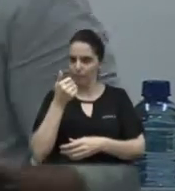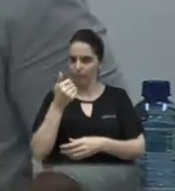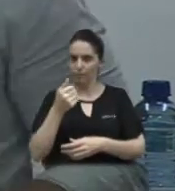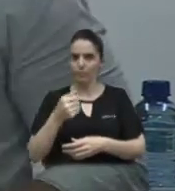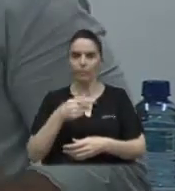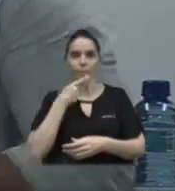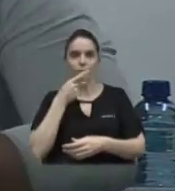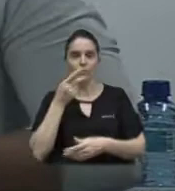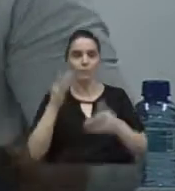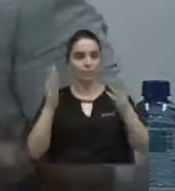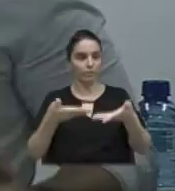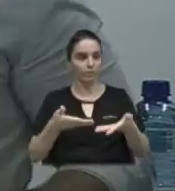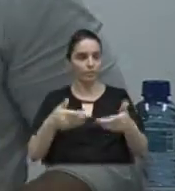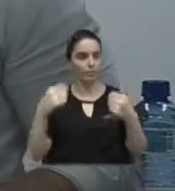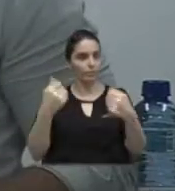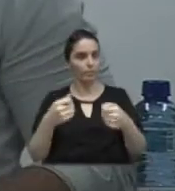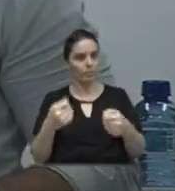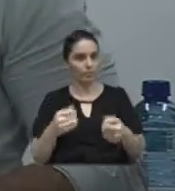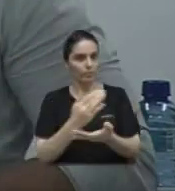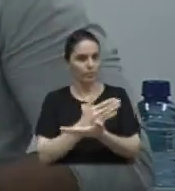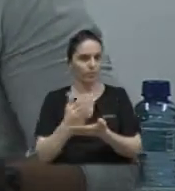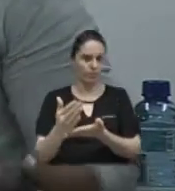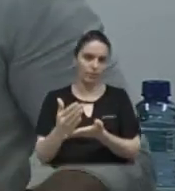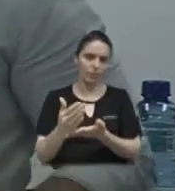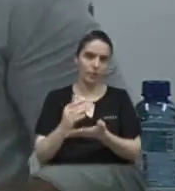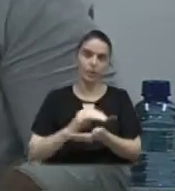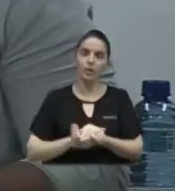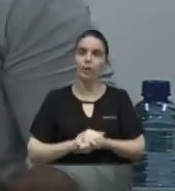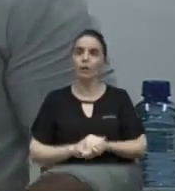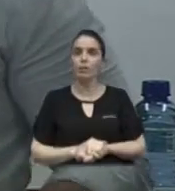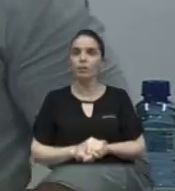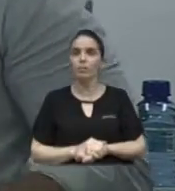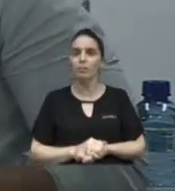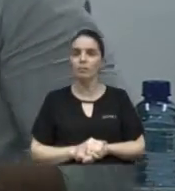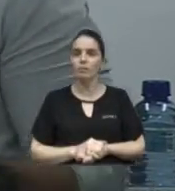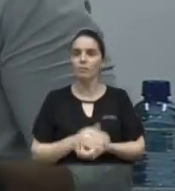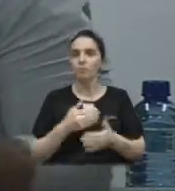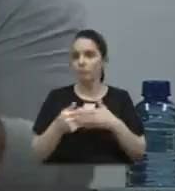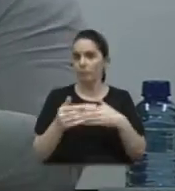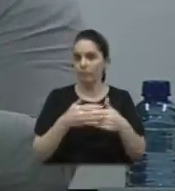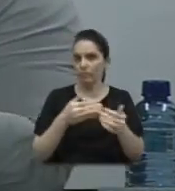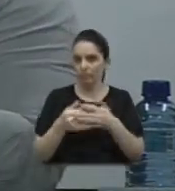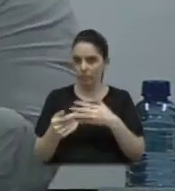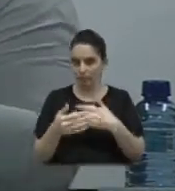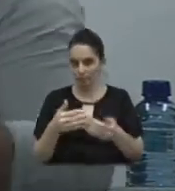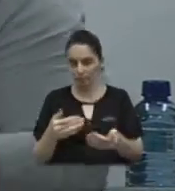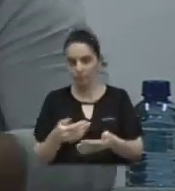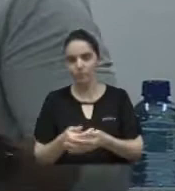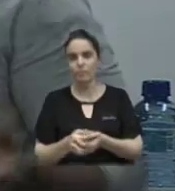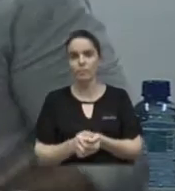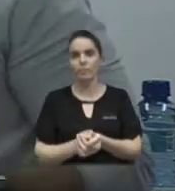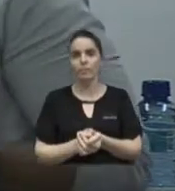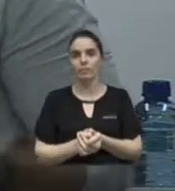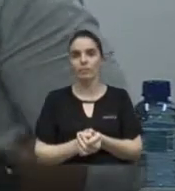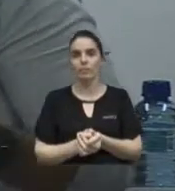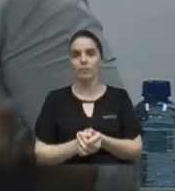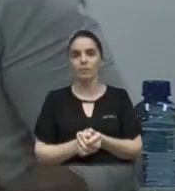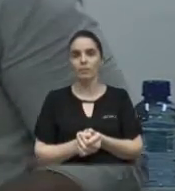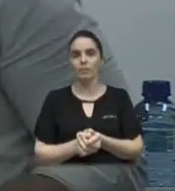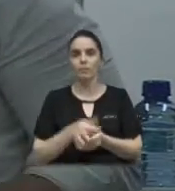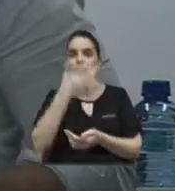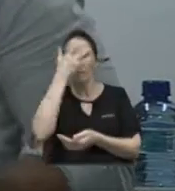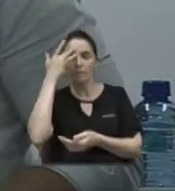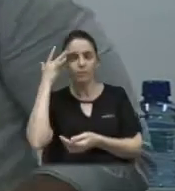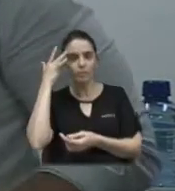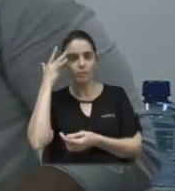abrimos licitação, abrimos o capital para qualquer, para que qualquer um se